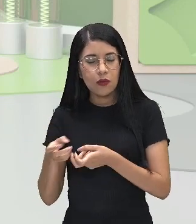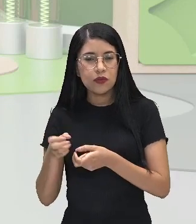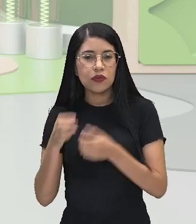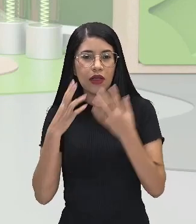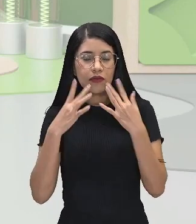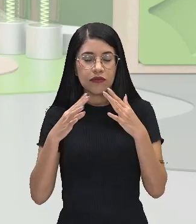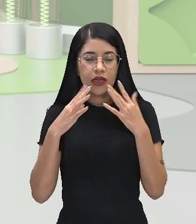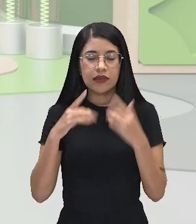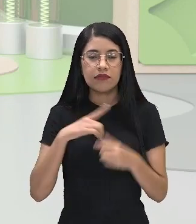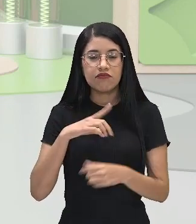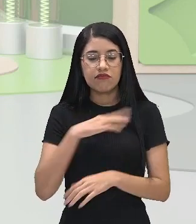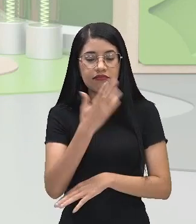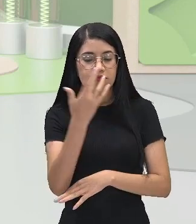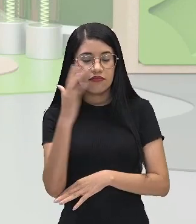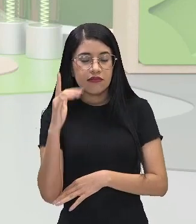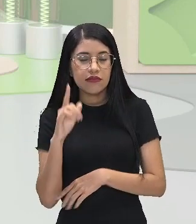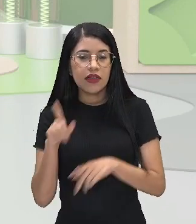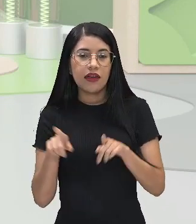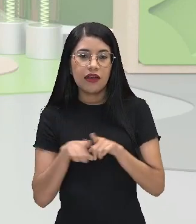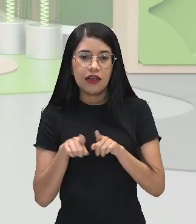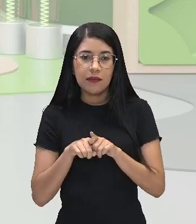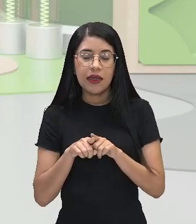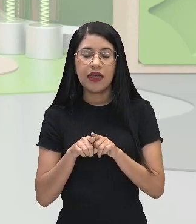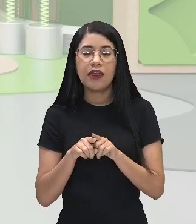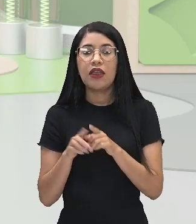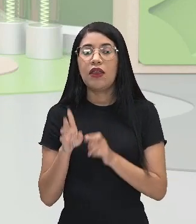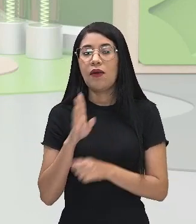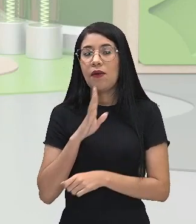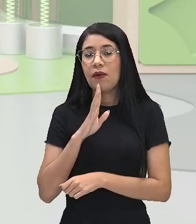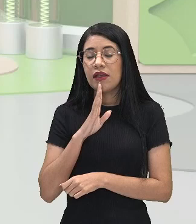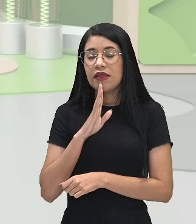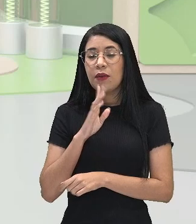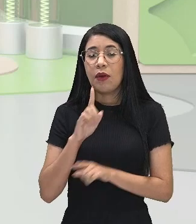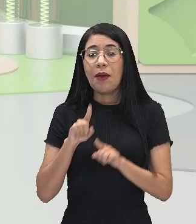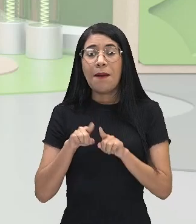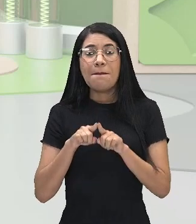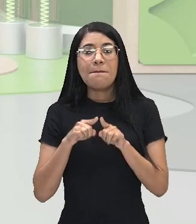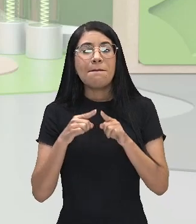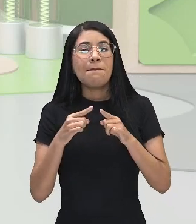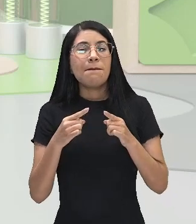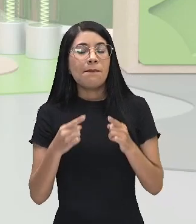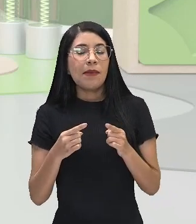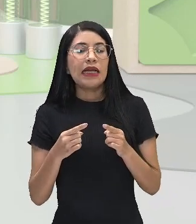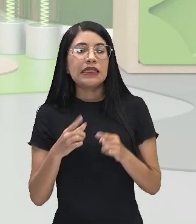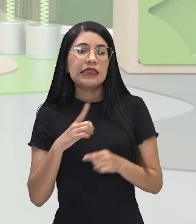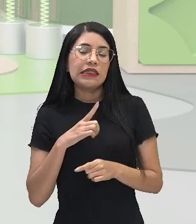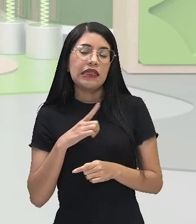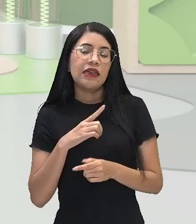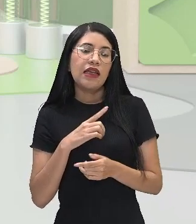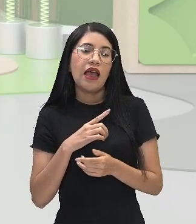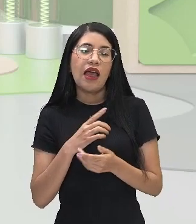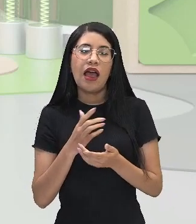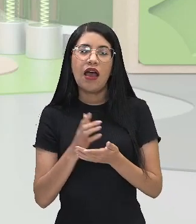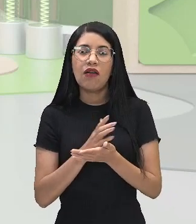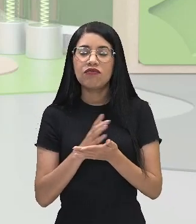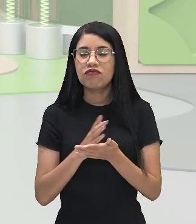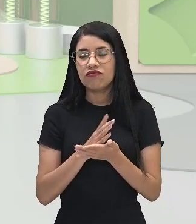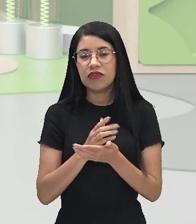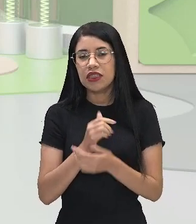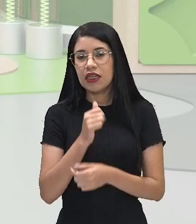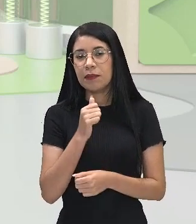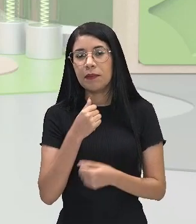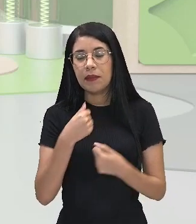nossa floresta, que nós conhecemos, mas com certeza existem muitos ainda